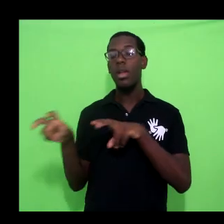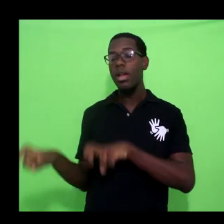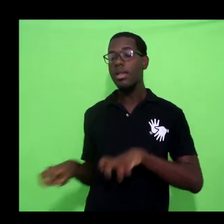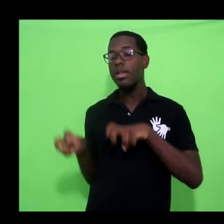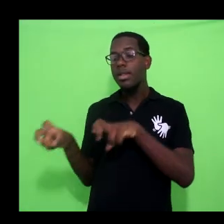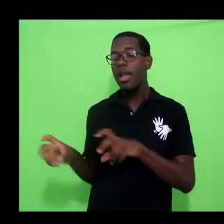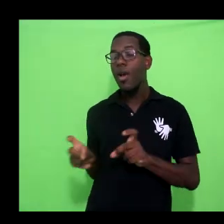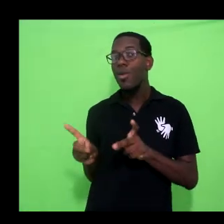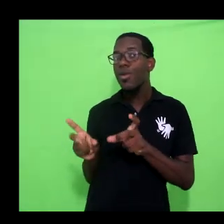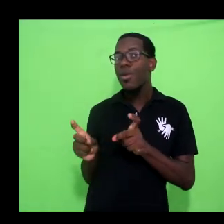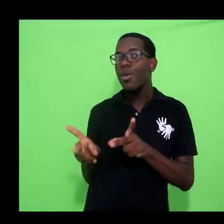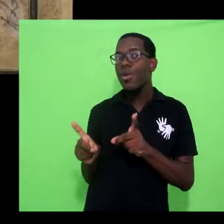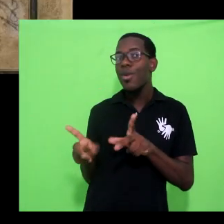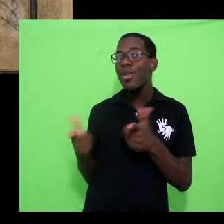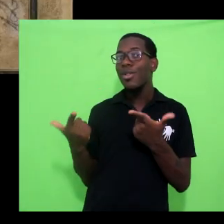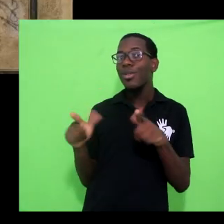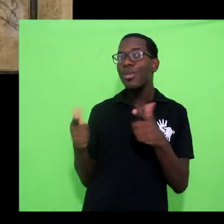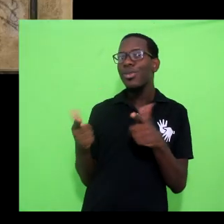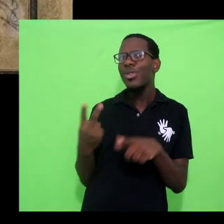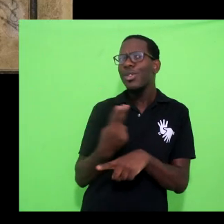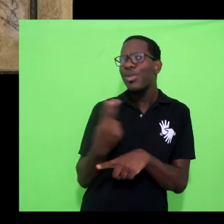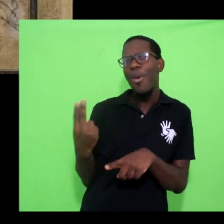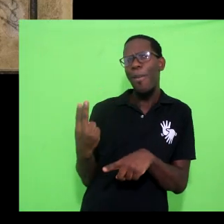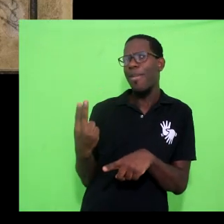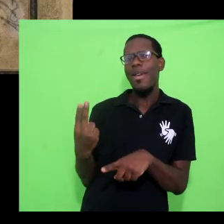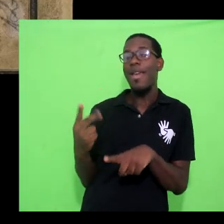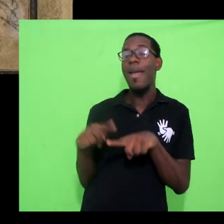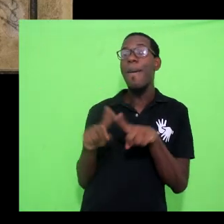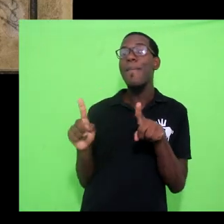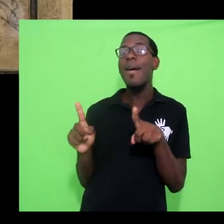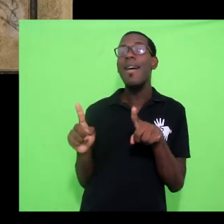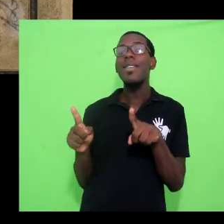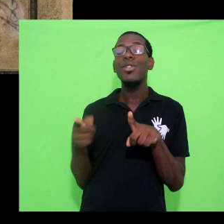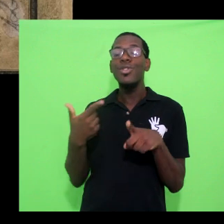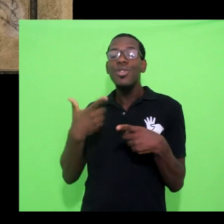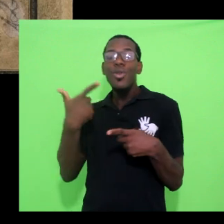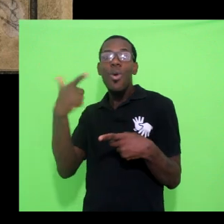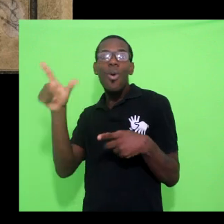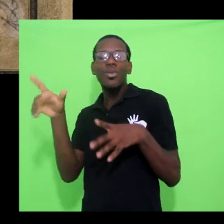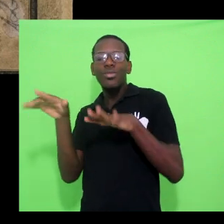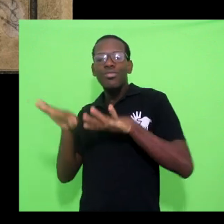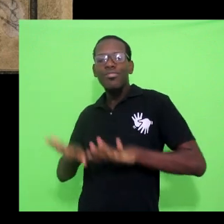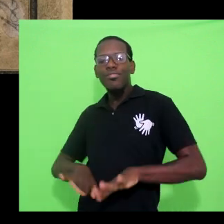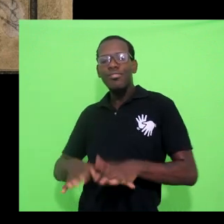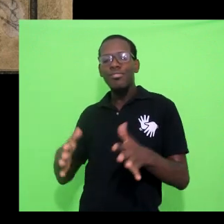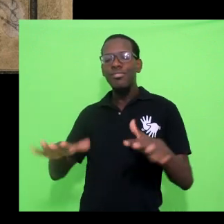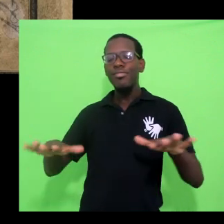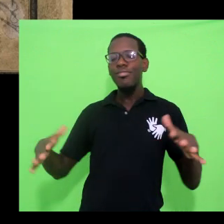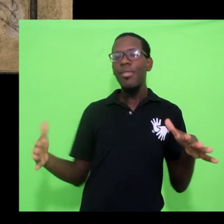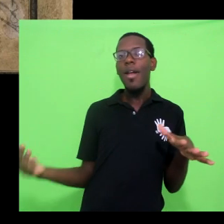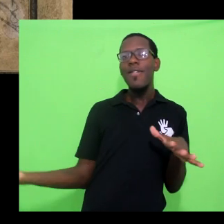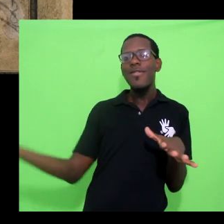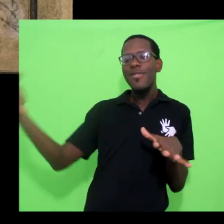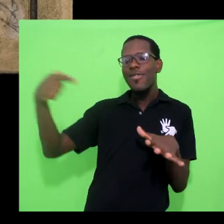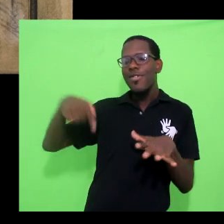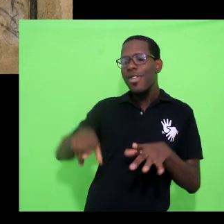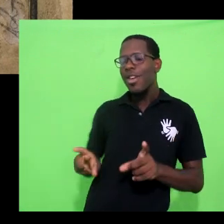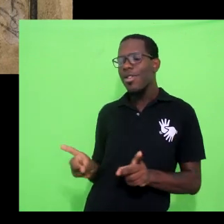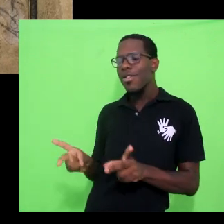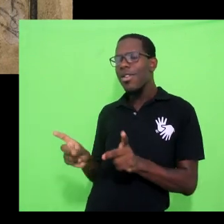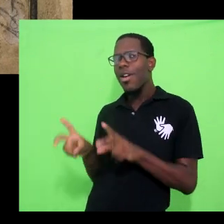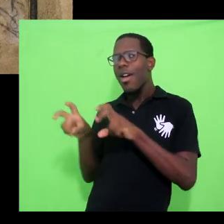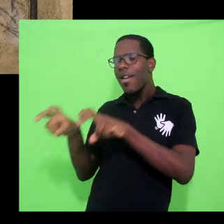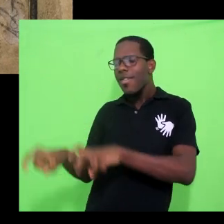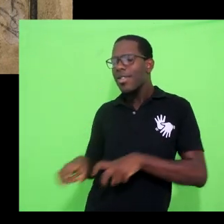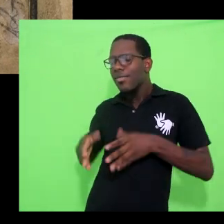A Serra do Comércio não tinha esse nome não. Eles eram de outros mares e vieram comerciar. Fizeram na serra